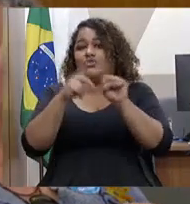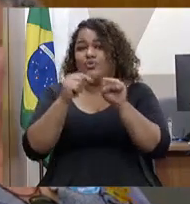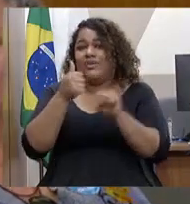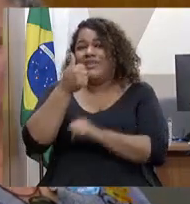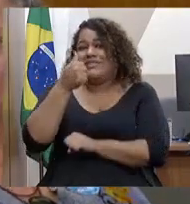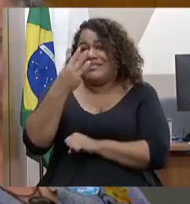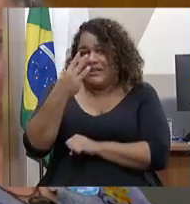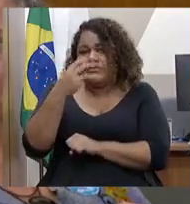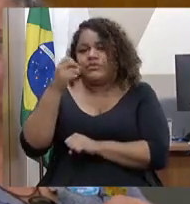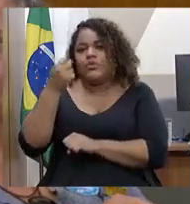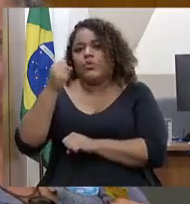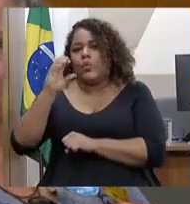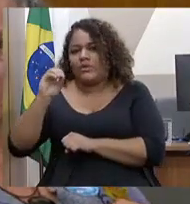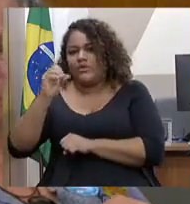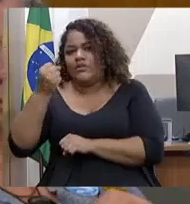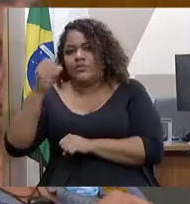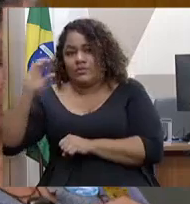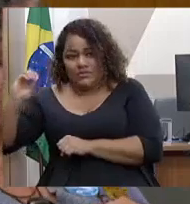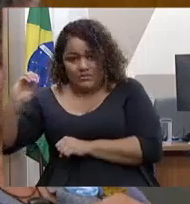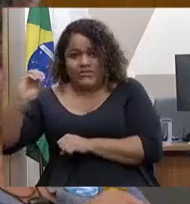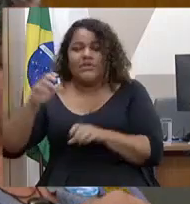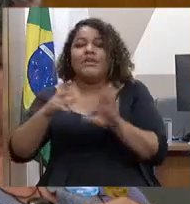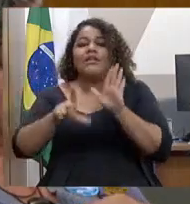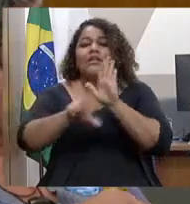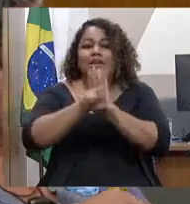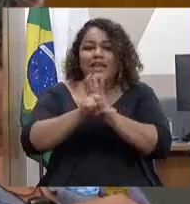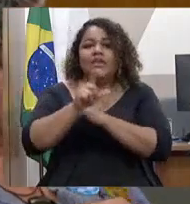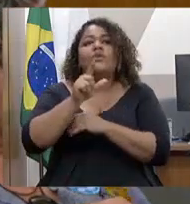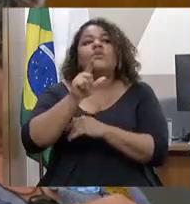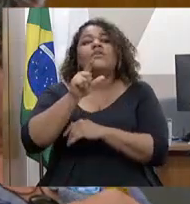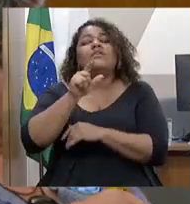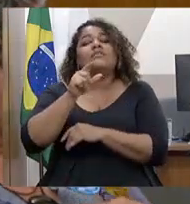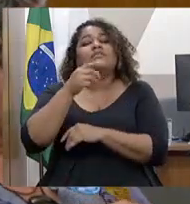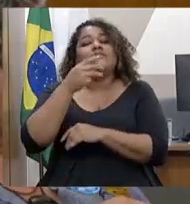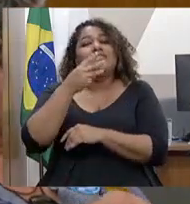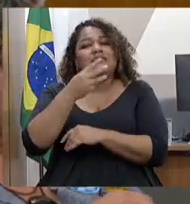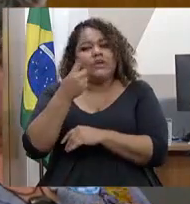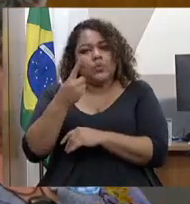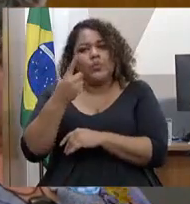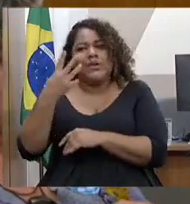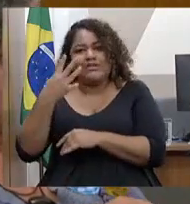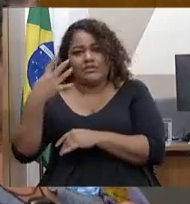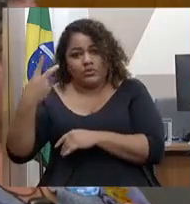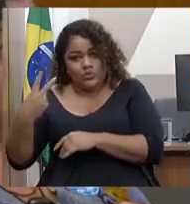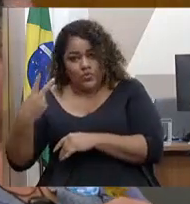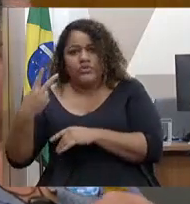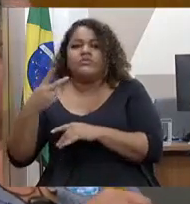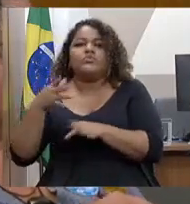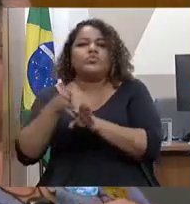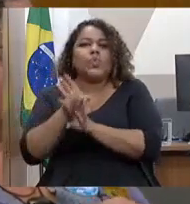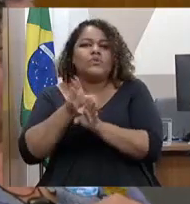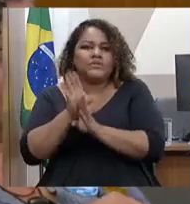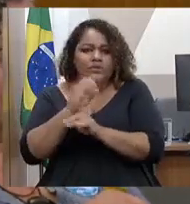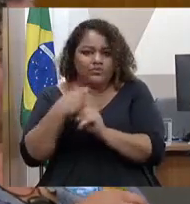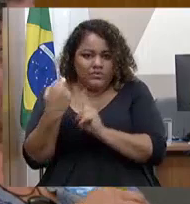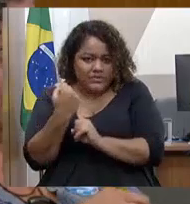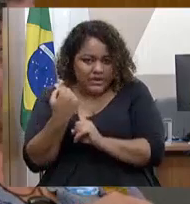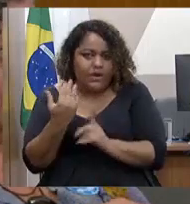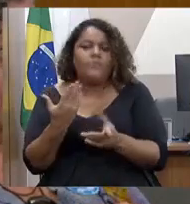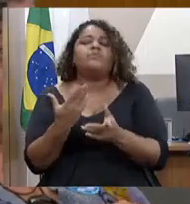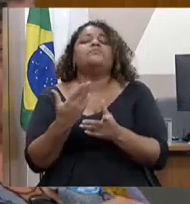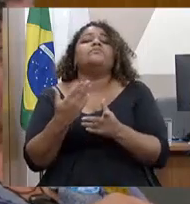81 42 né do conselho do controle social então é muito